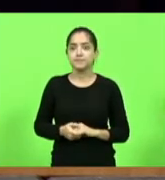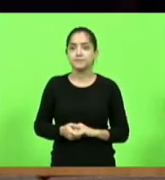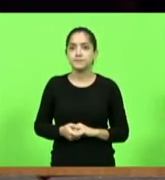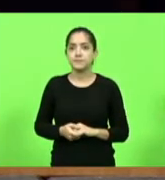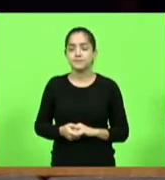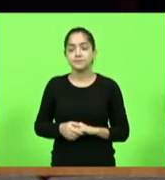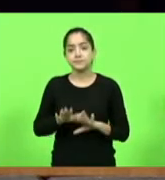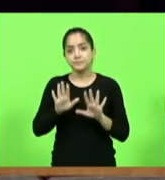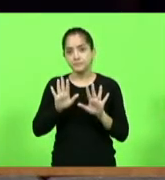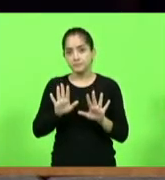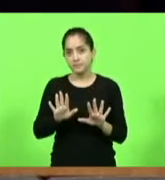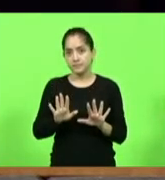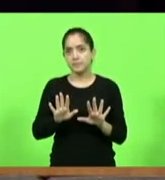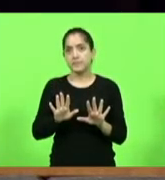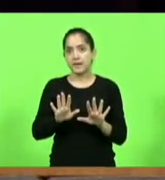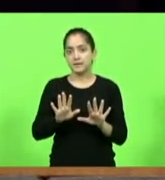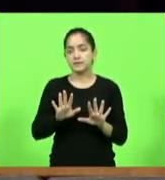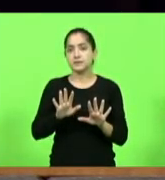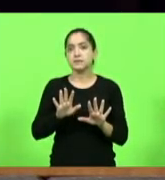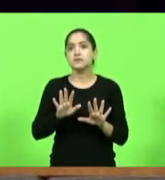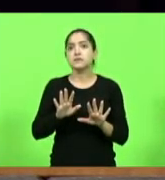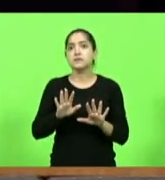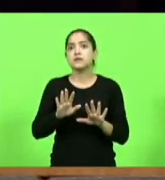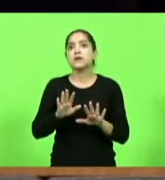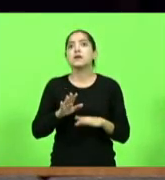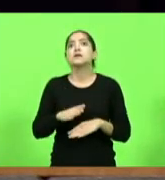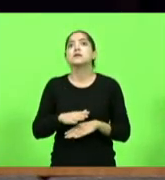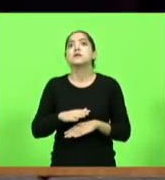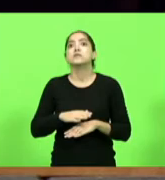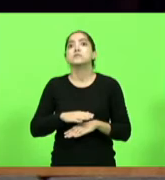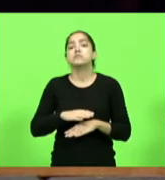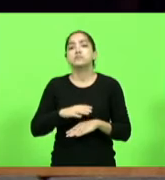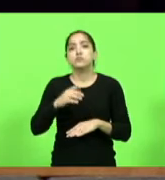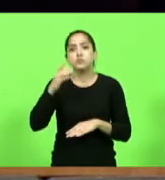Mas, no amanhecer de sábado, ainda estávamos